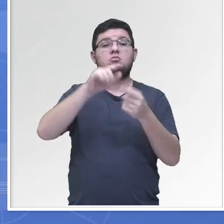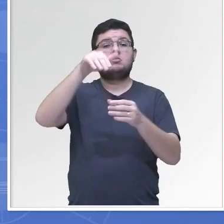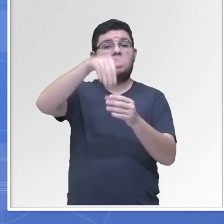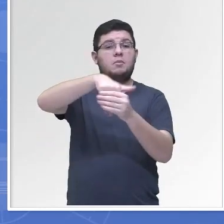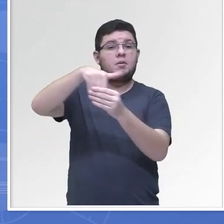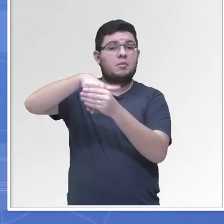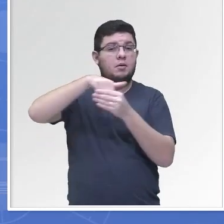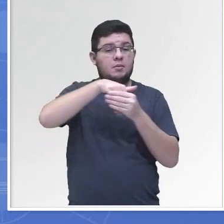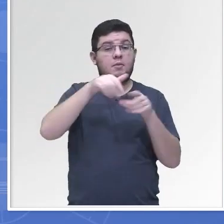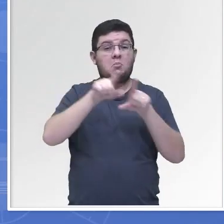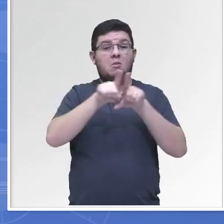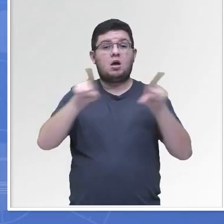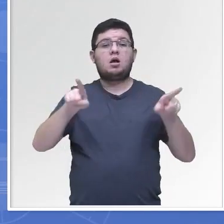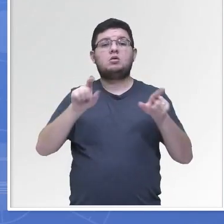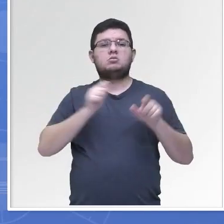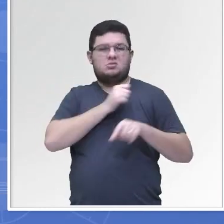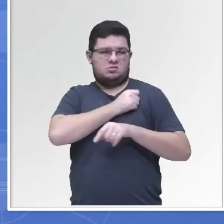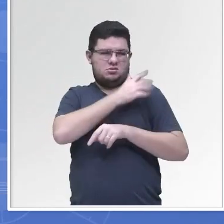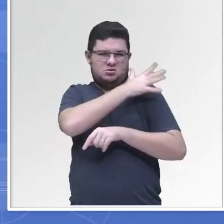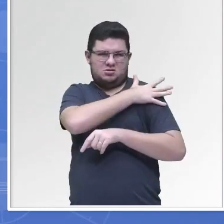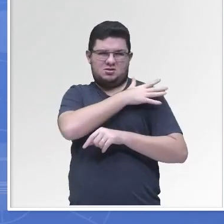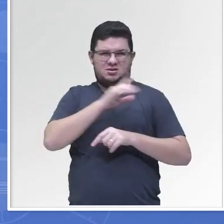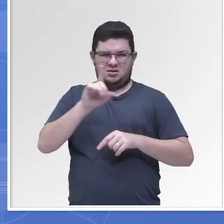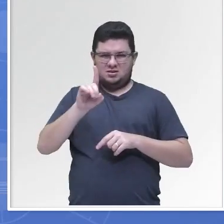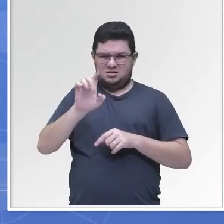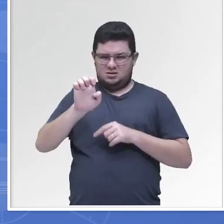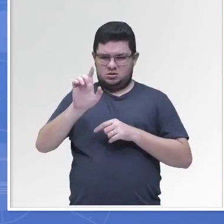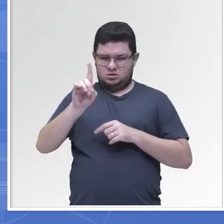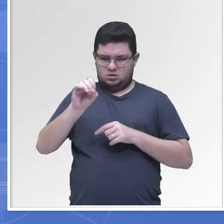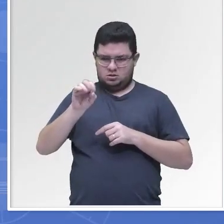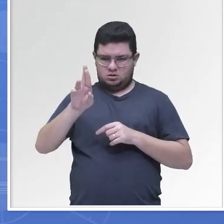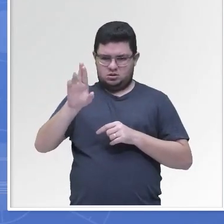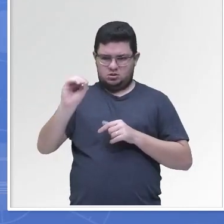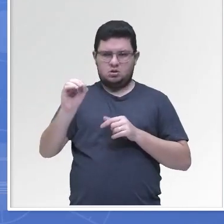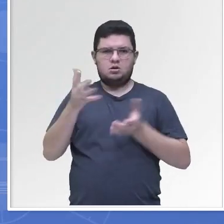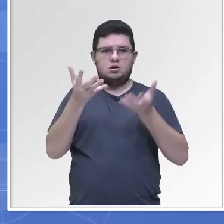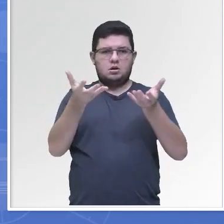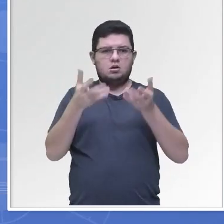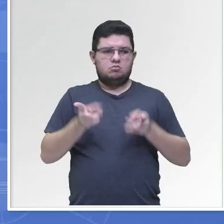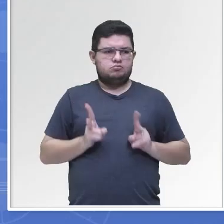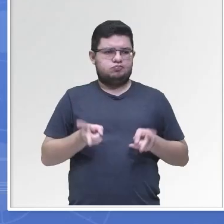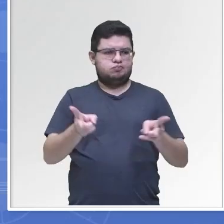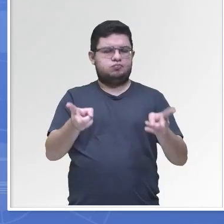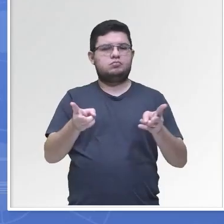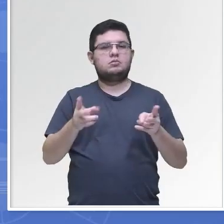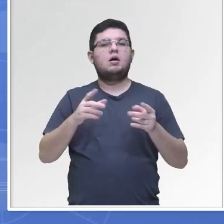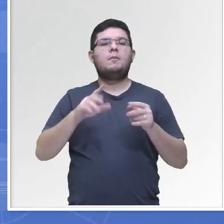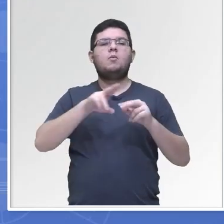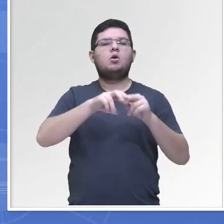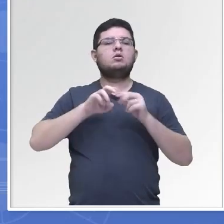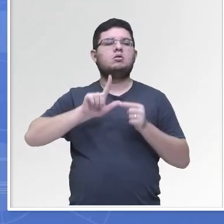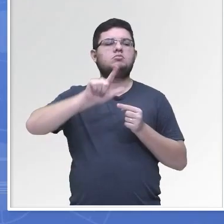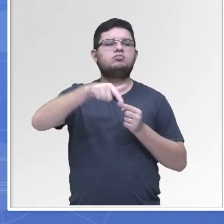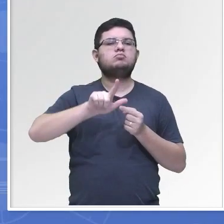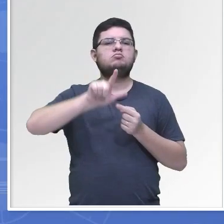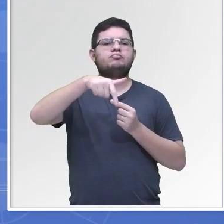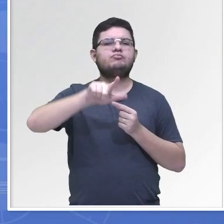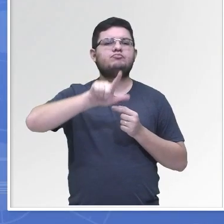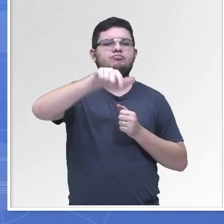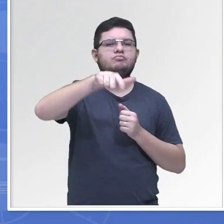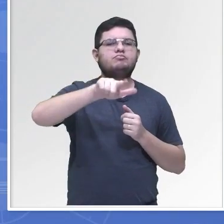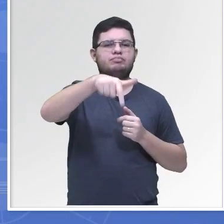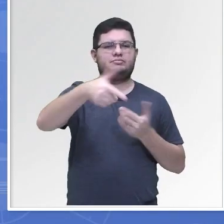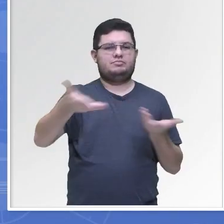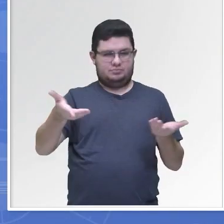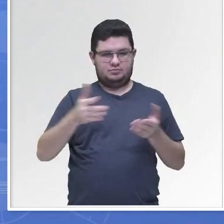transição, era um presidente provisório, estava valendo, né? Então, vamos adiar? Vamos protelar aí, né? Segundo ponto,